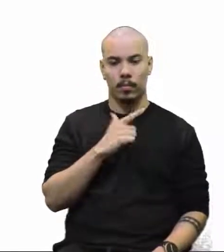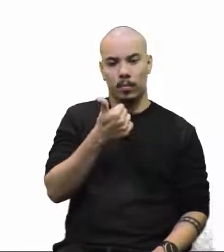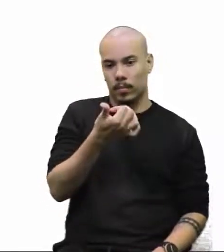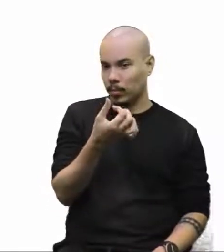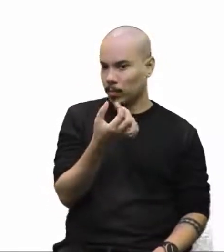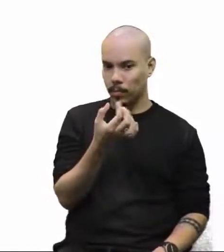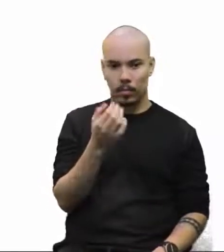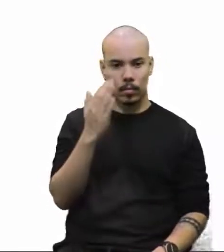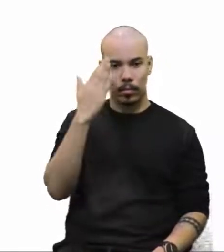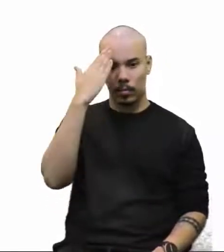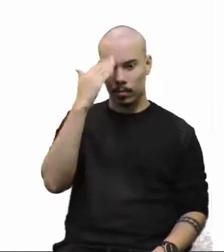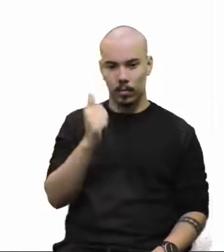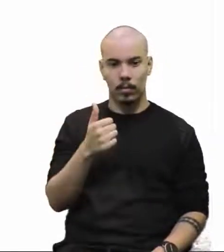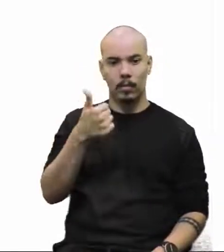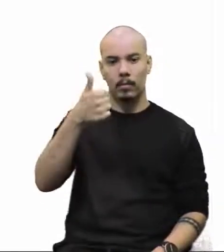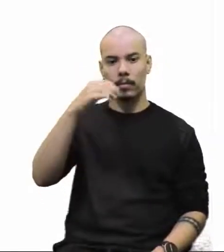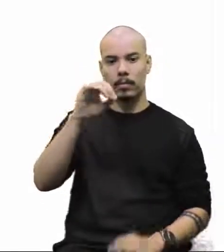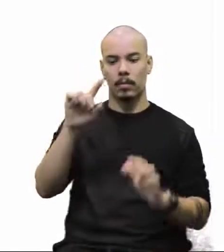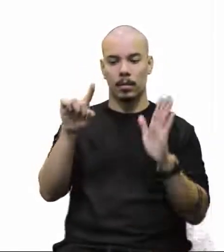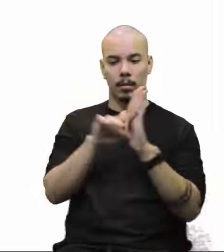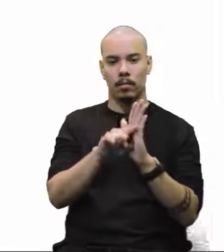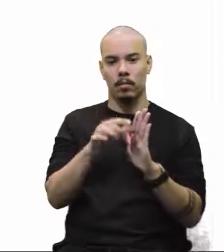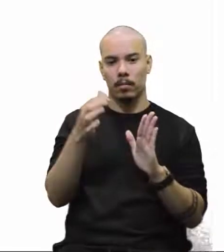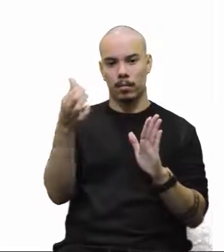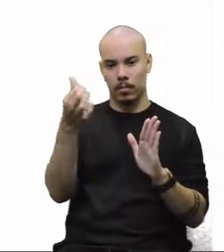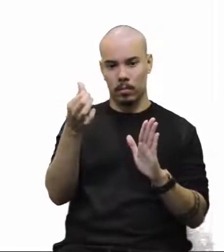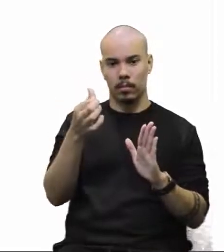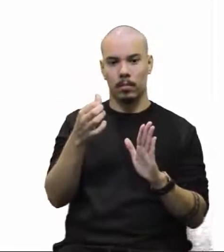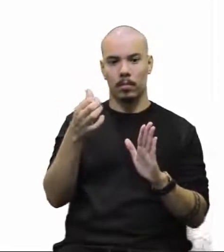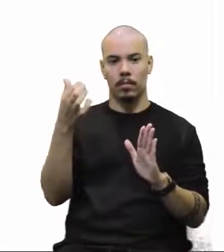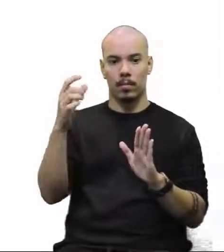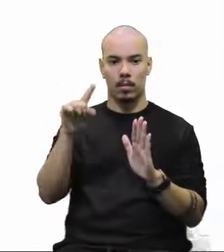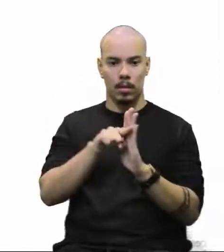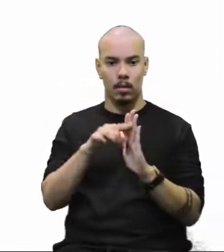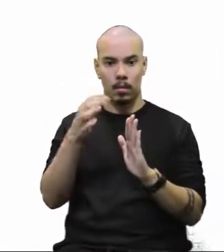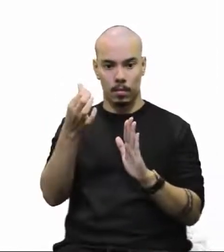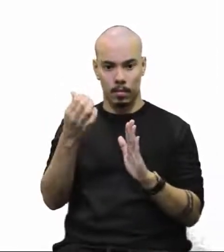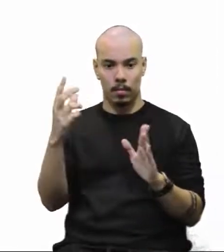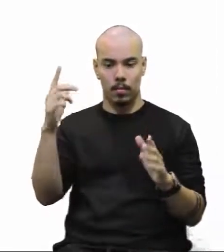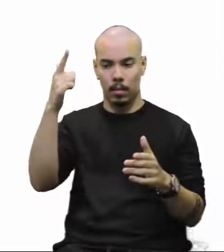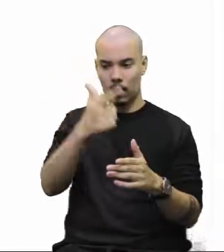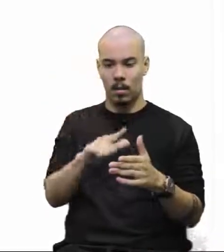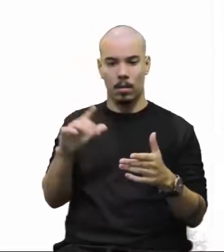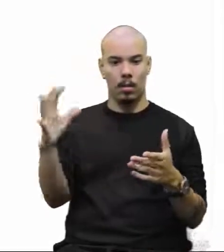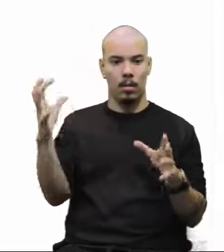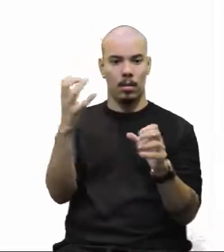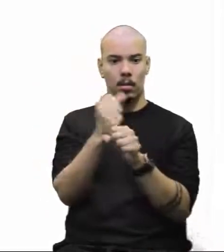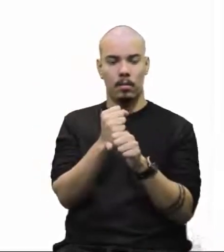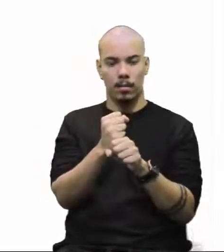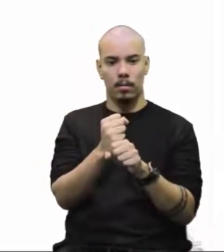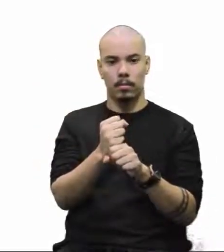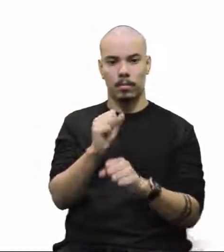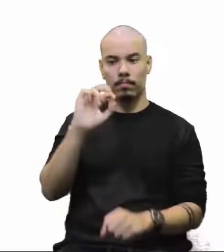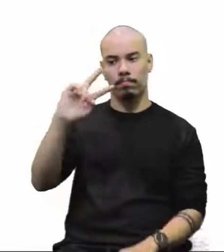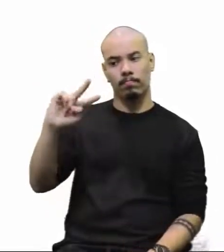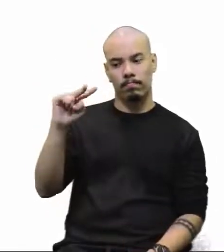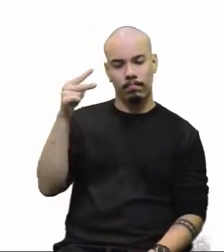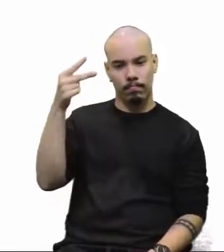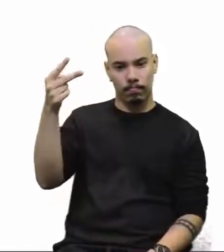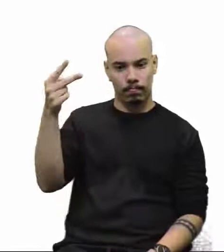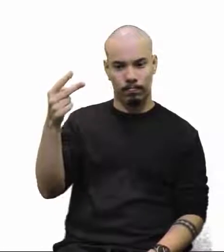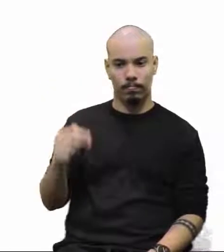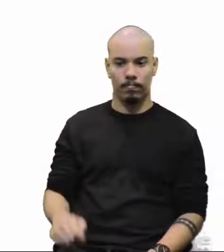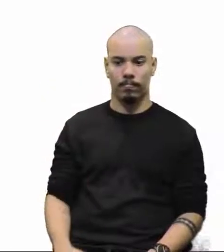160. 10 a menos 6, 10 a menos 3, repete a base, soma os expoentes, né? Menos 6 mais 3, menos